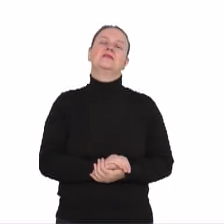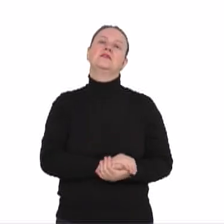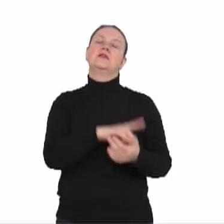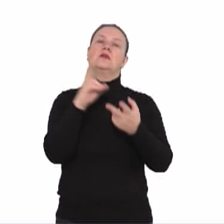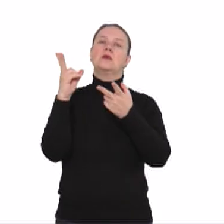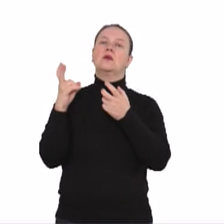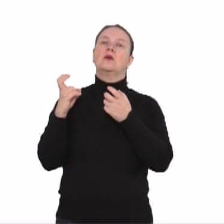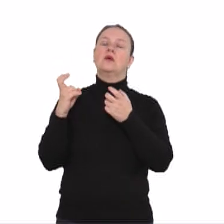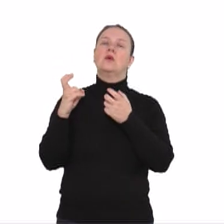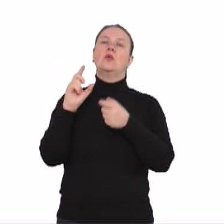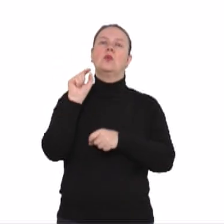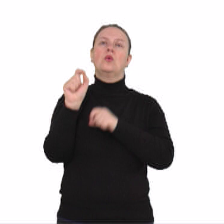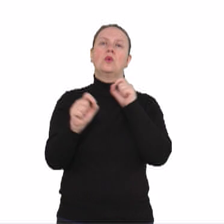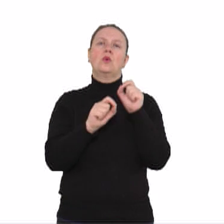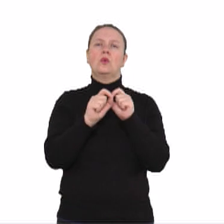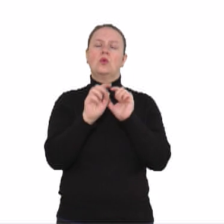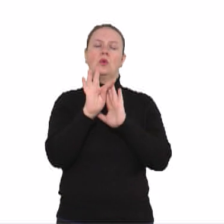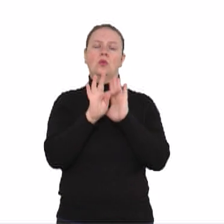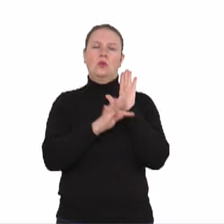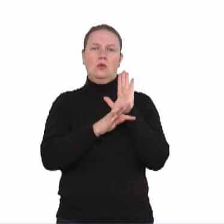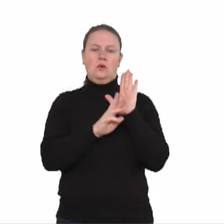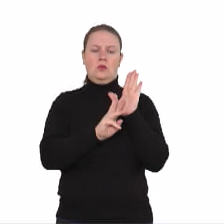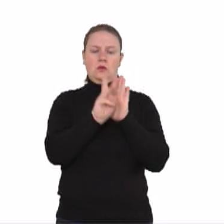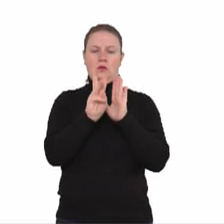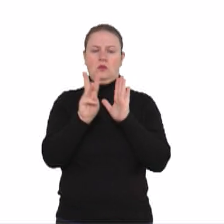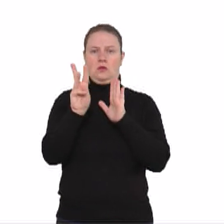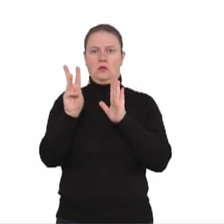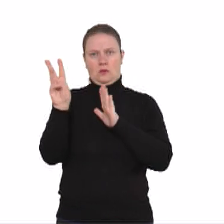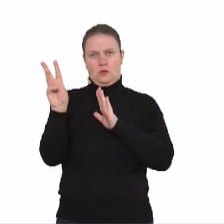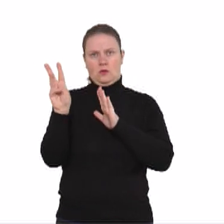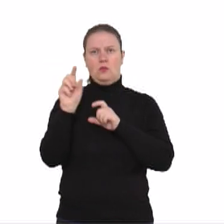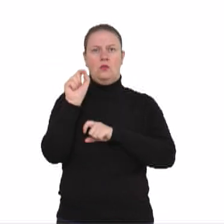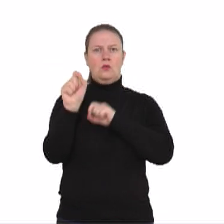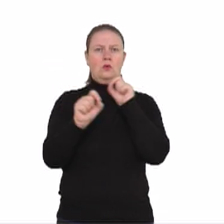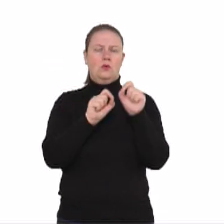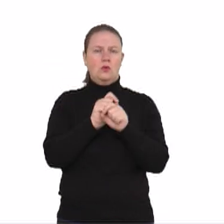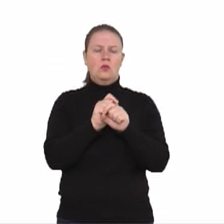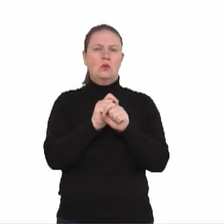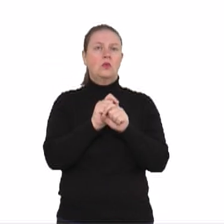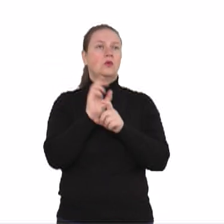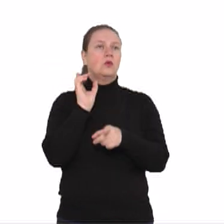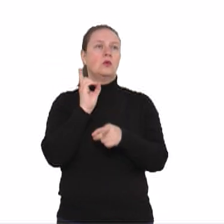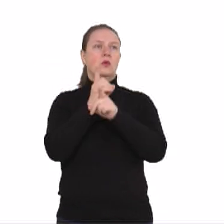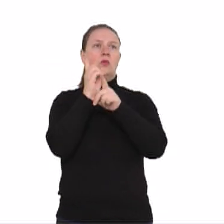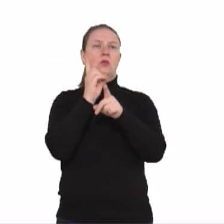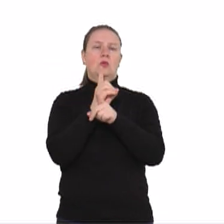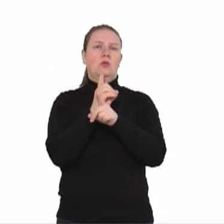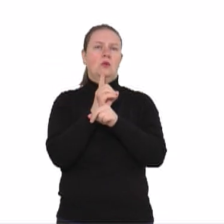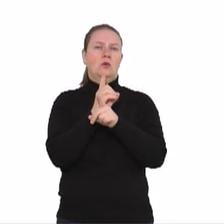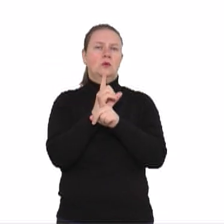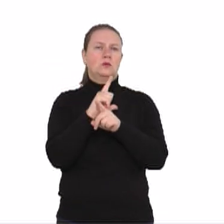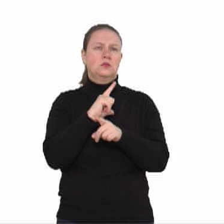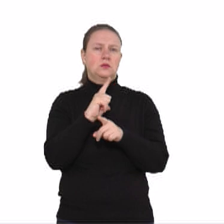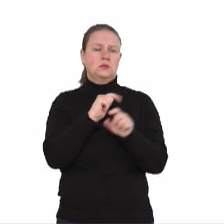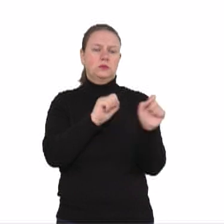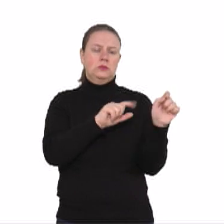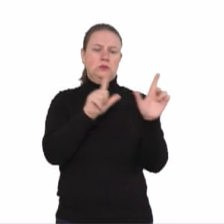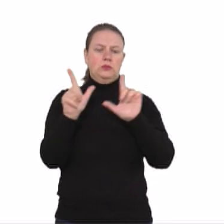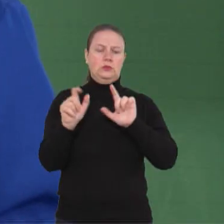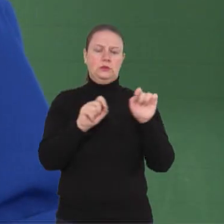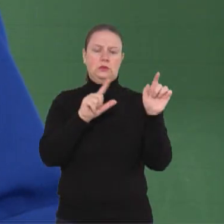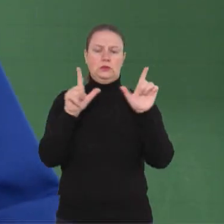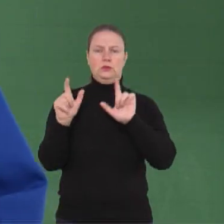trecho de uma resenha eu retirei do site entreter-se.com, que é sobre uma série que alguns alunos meus